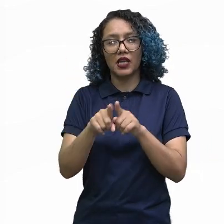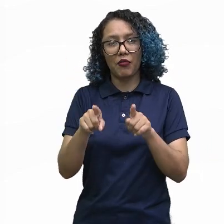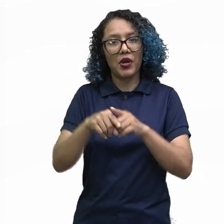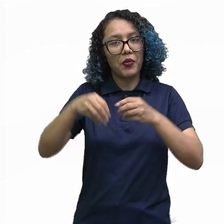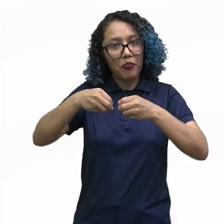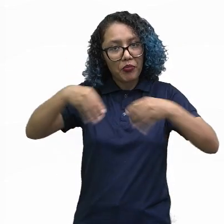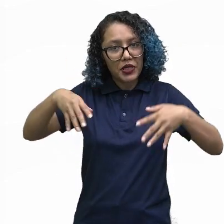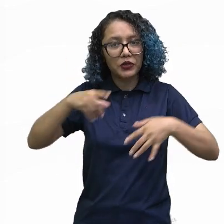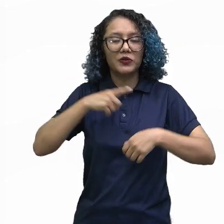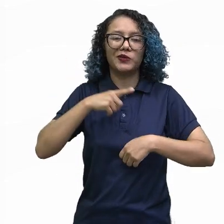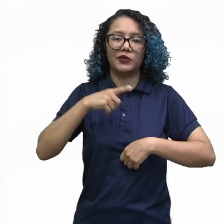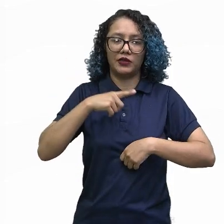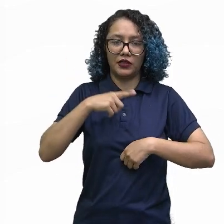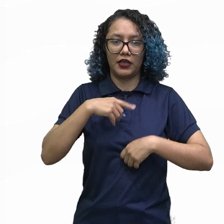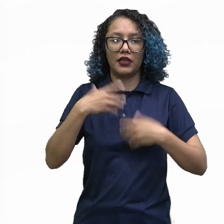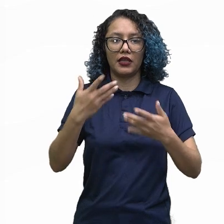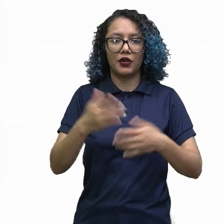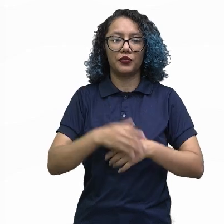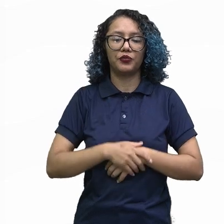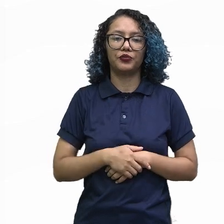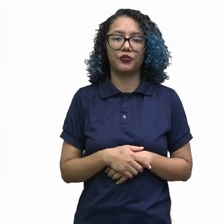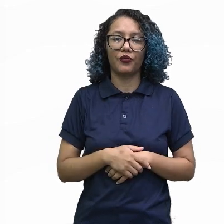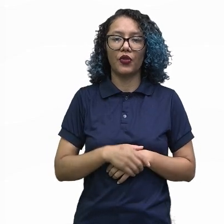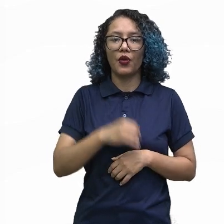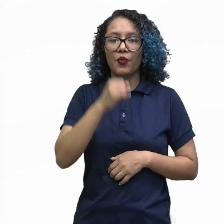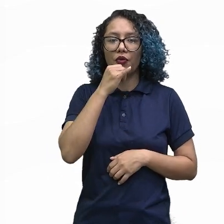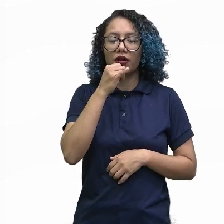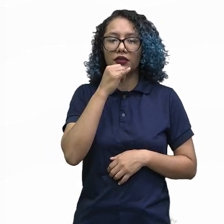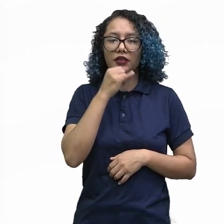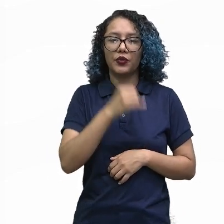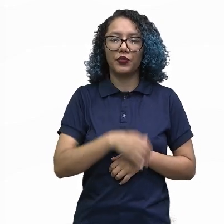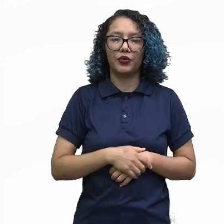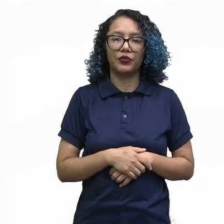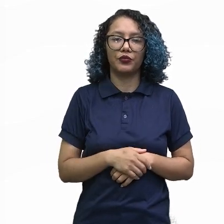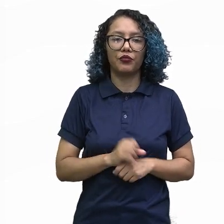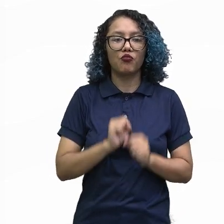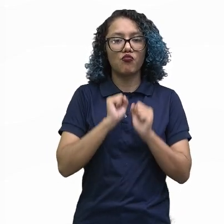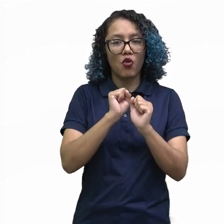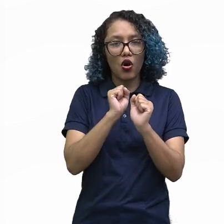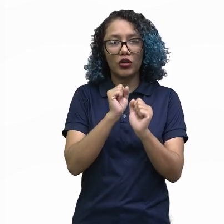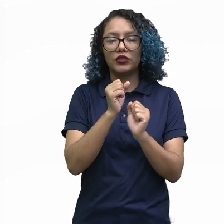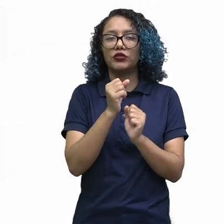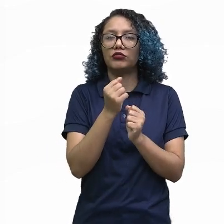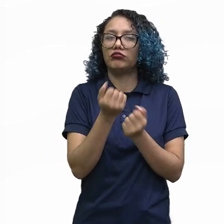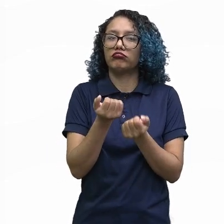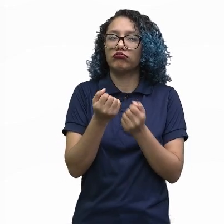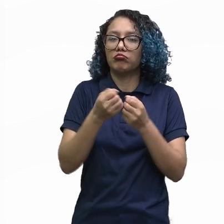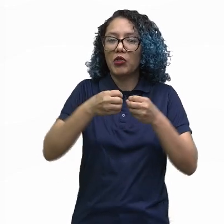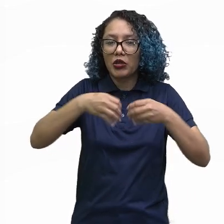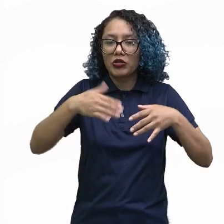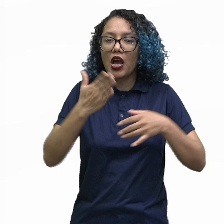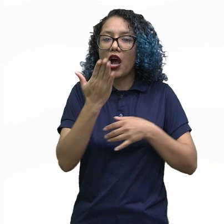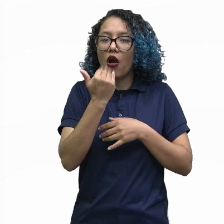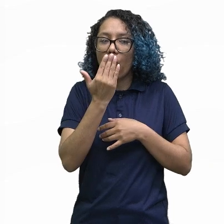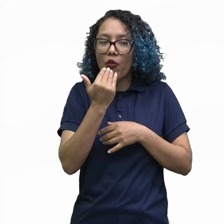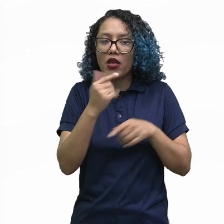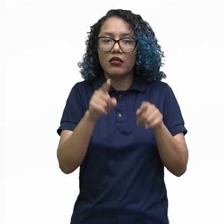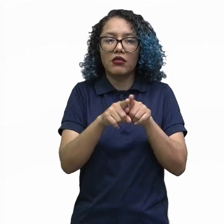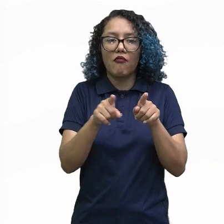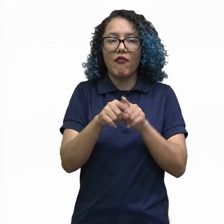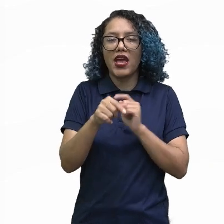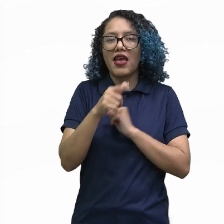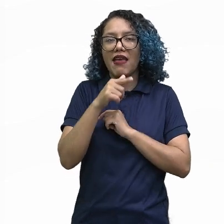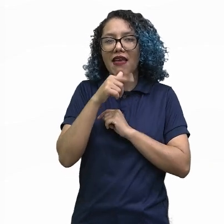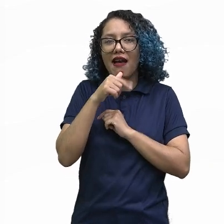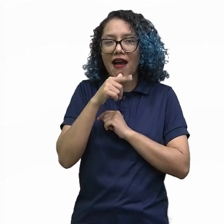a exposição indireta, como, por exemplo, por meio dos alimentos ou então água contaminada,